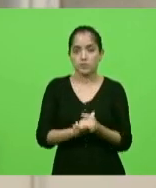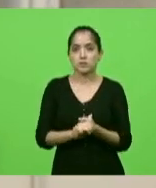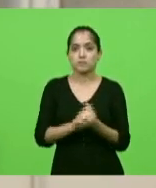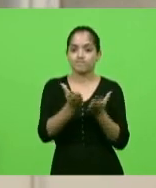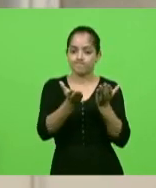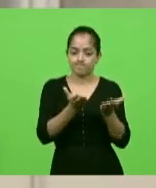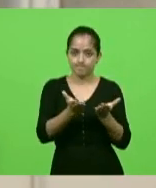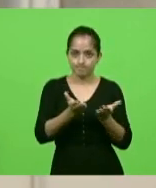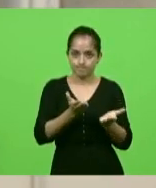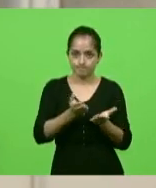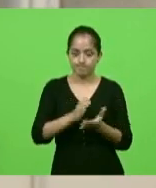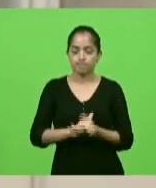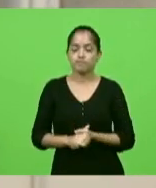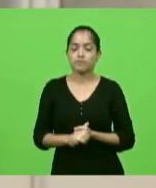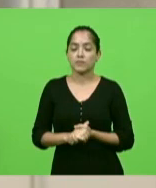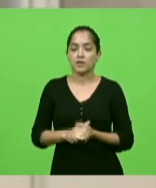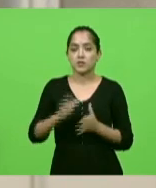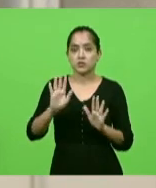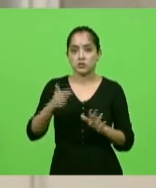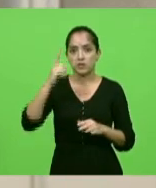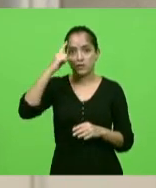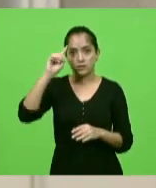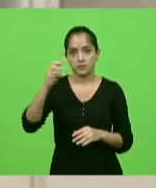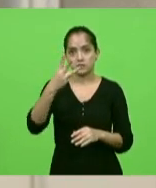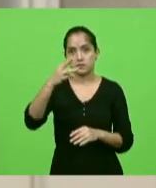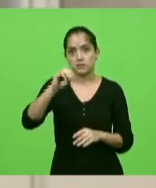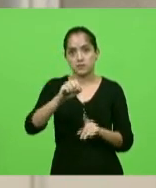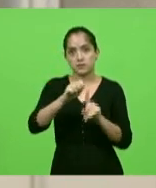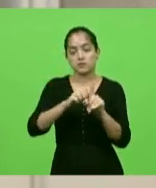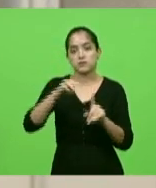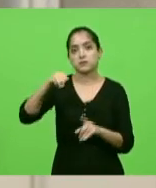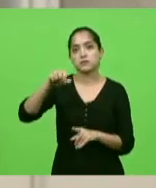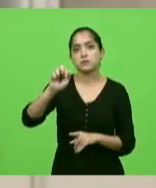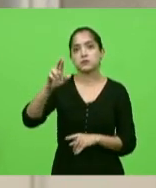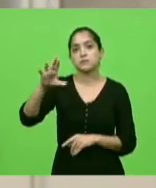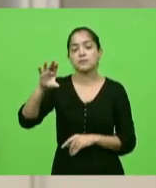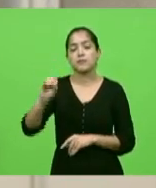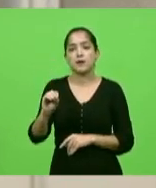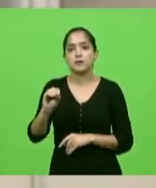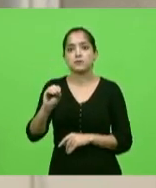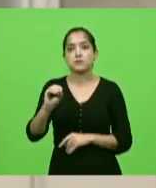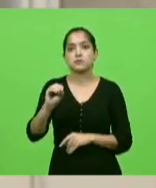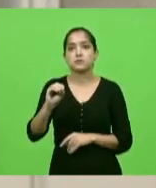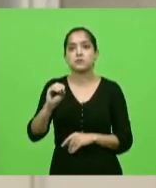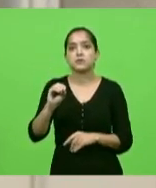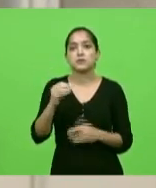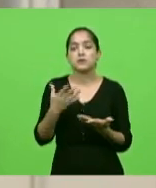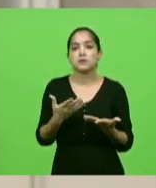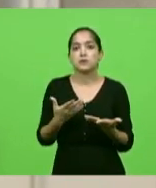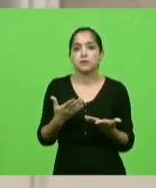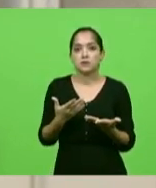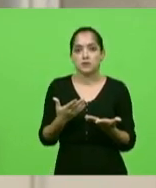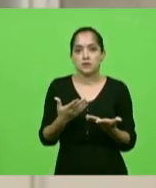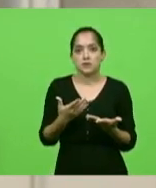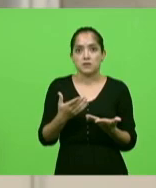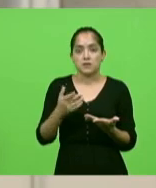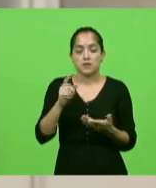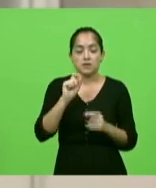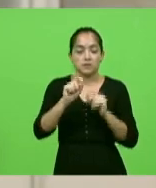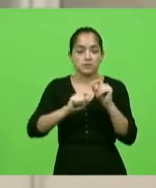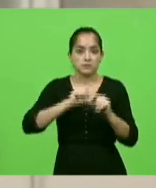de licitação e em 30 de Março o secretário da saúde Elton de Souza Zeferino